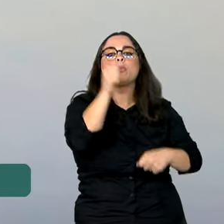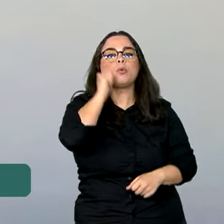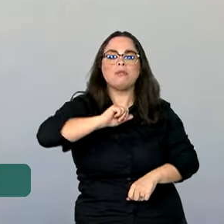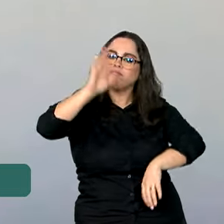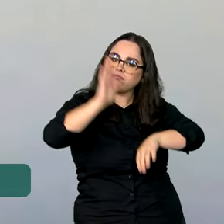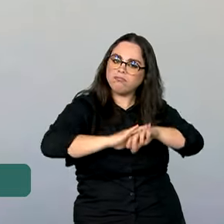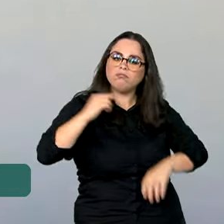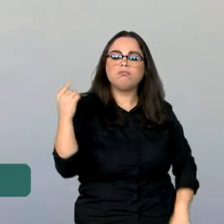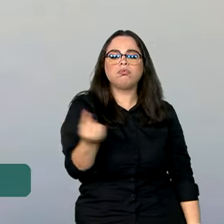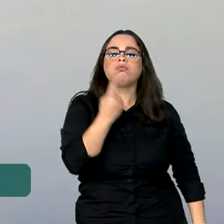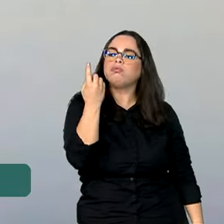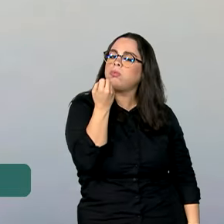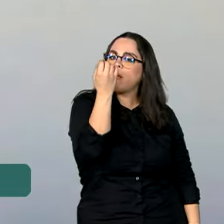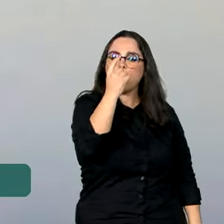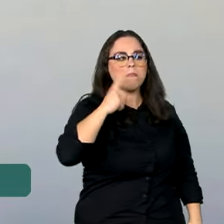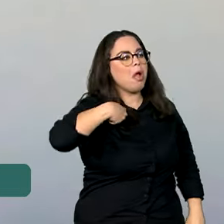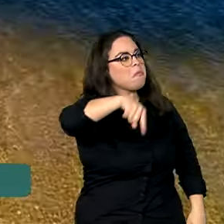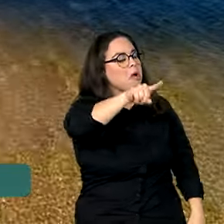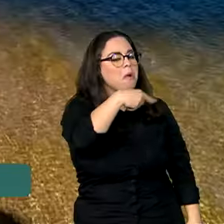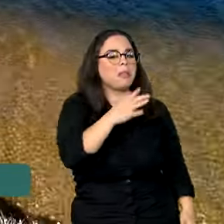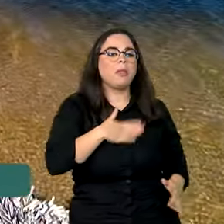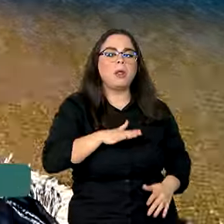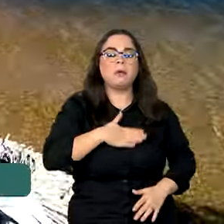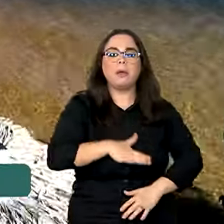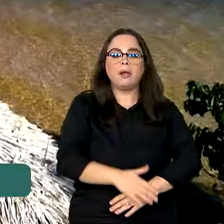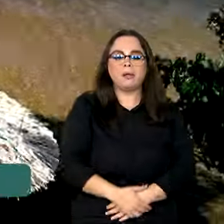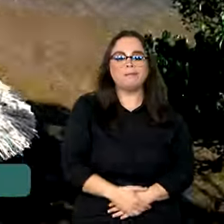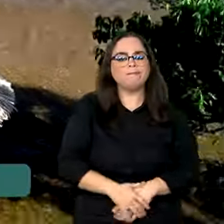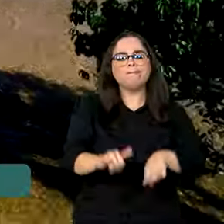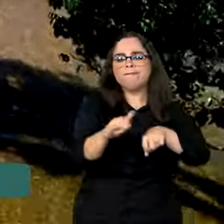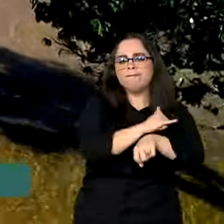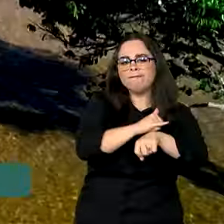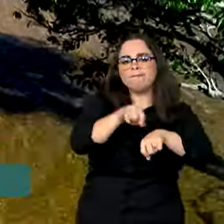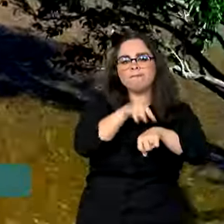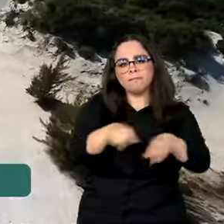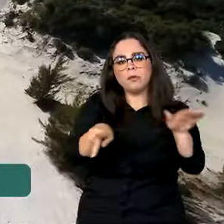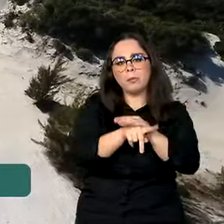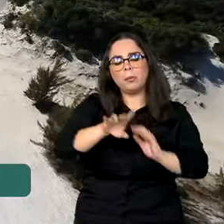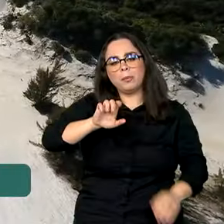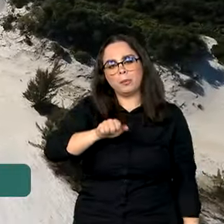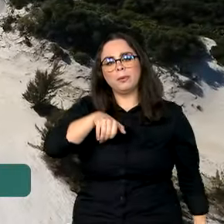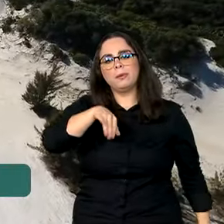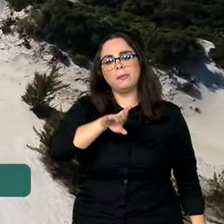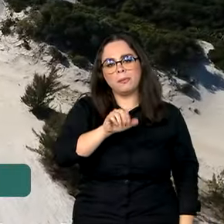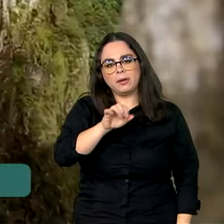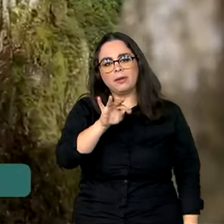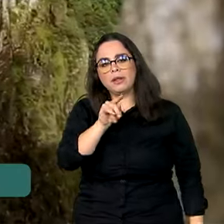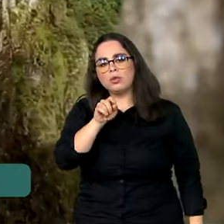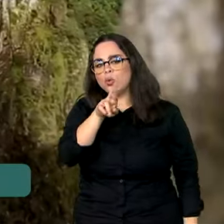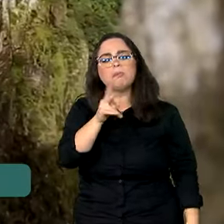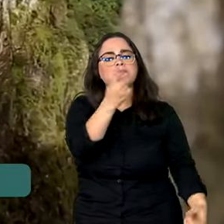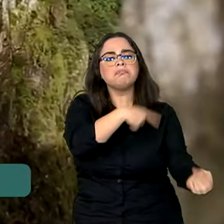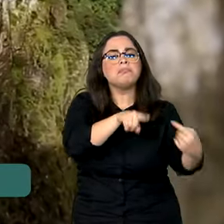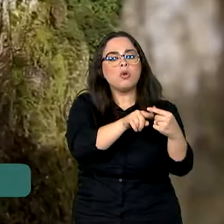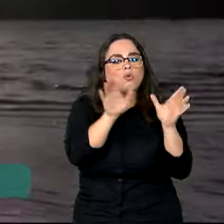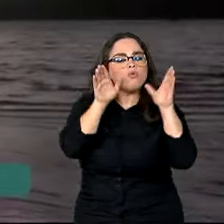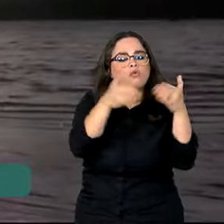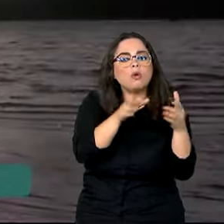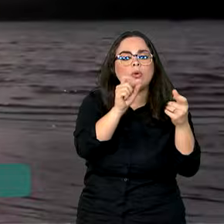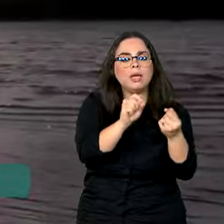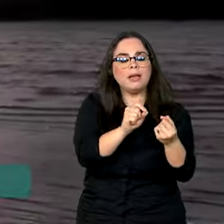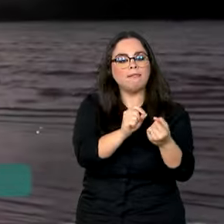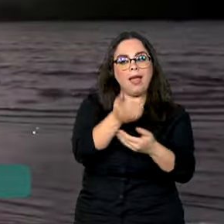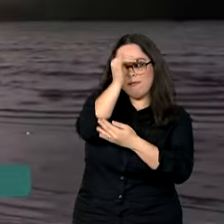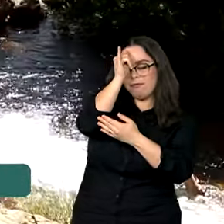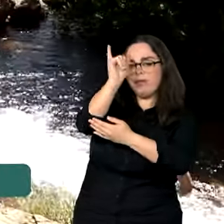mulher viaje sozinha e tranquila. A estratégia da Embratur foca na prevenção e no enfrentamento da